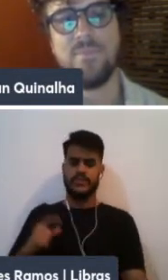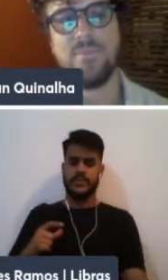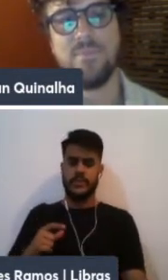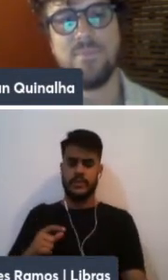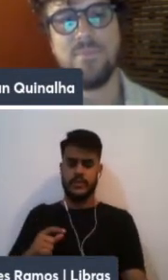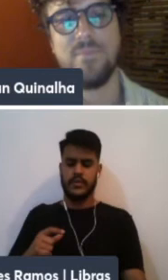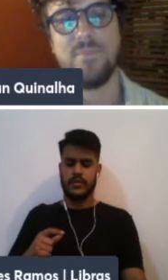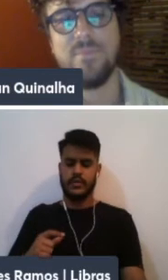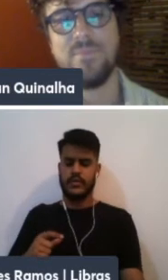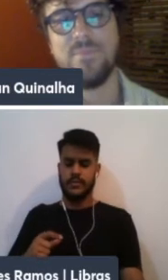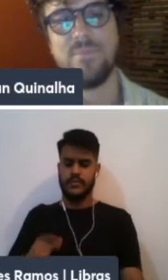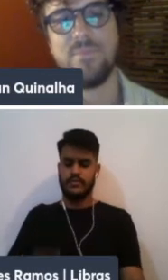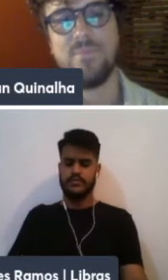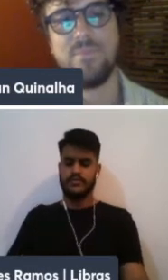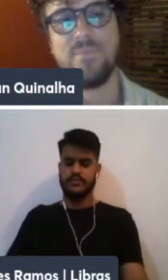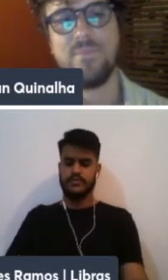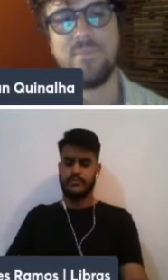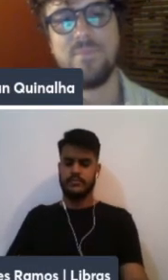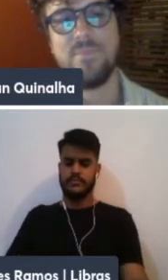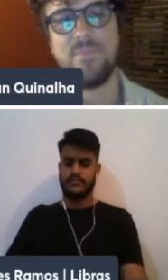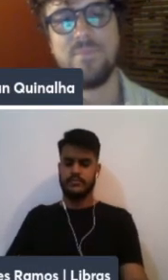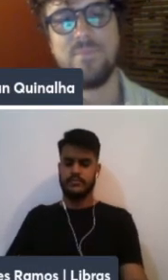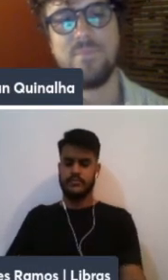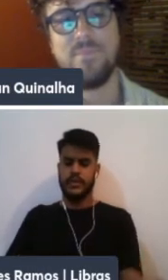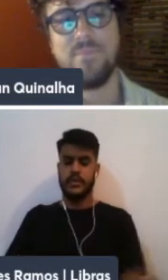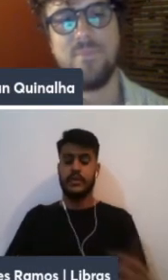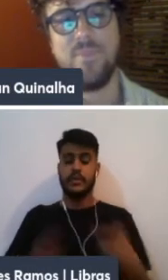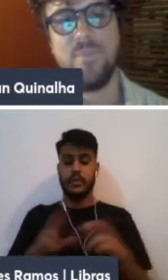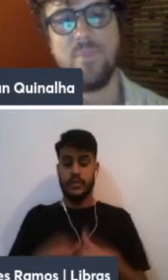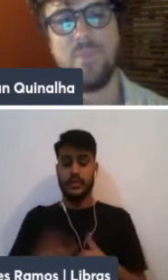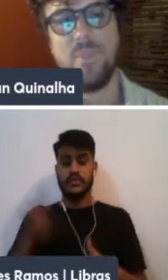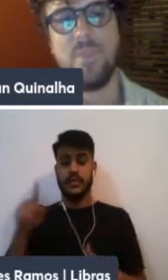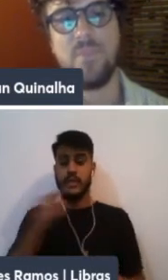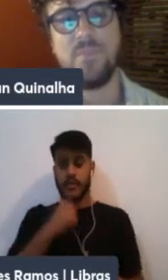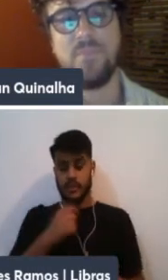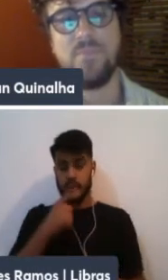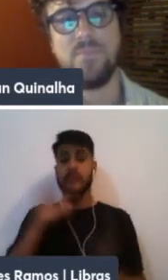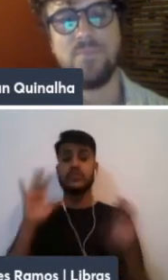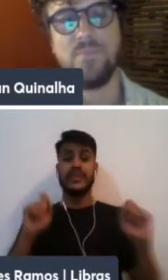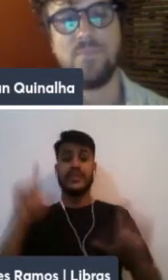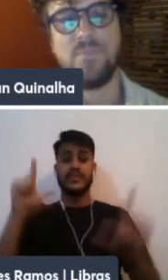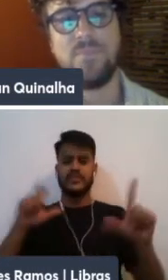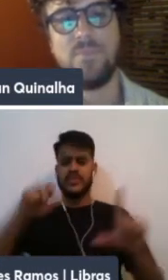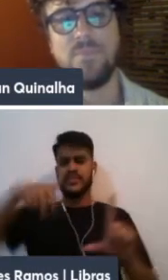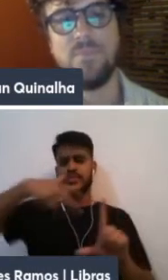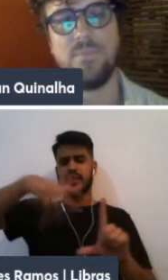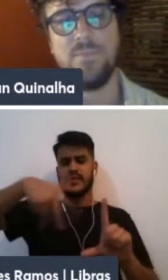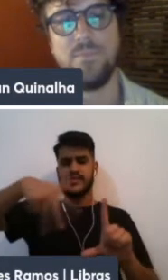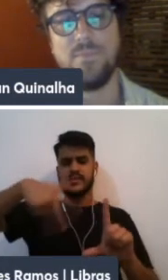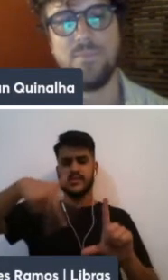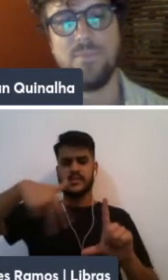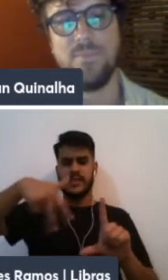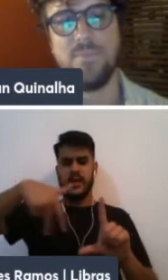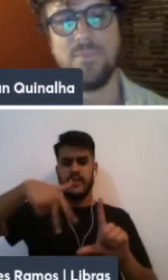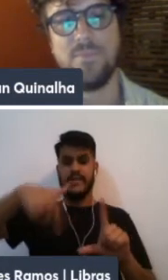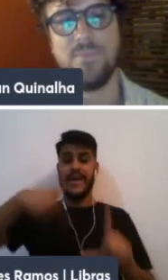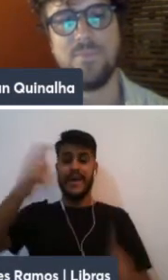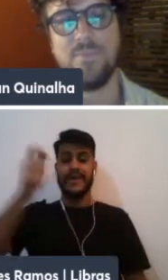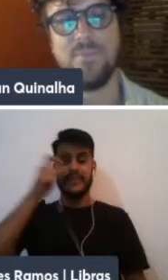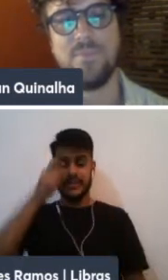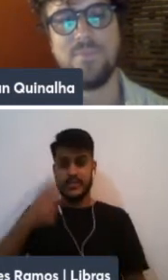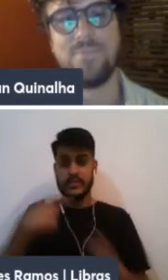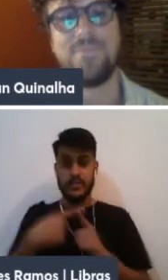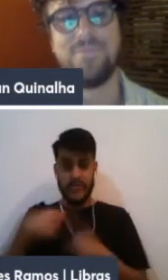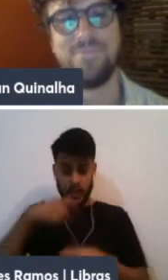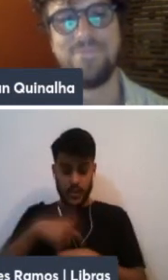clara. Lenny Dale, ele já dançava na televisão, sempre é interessante, porque era num horário mais